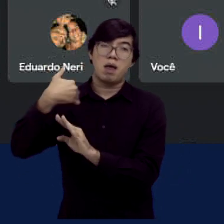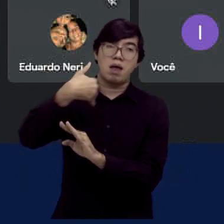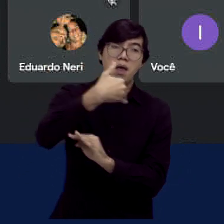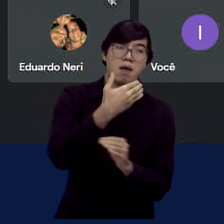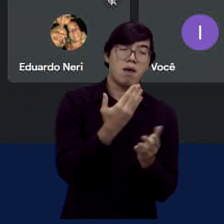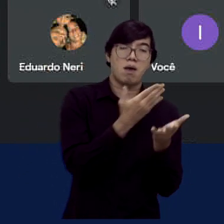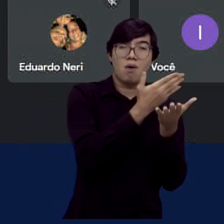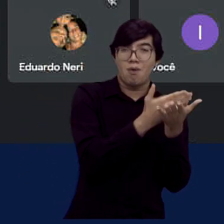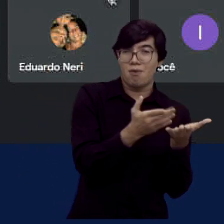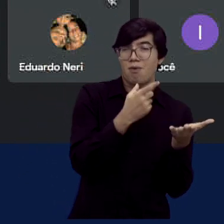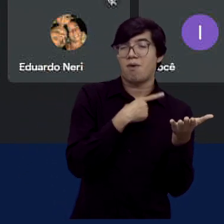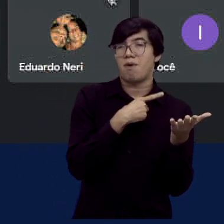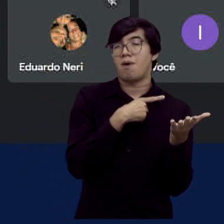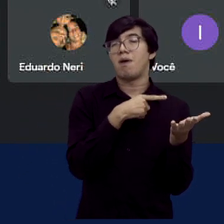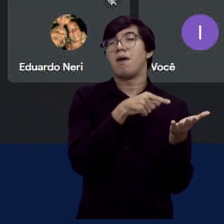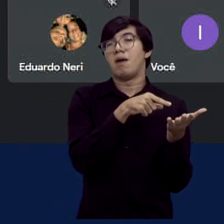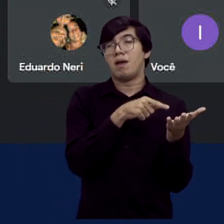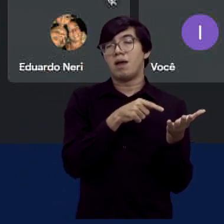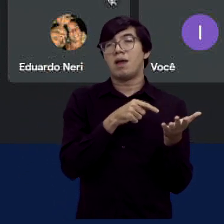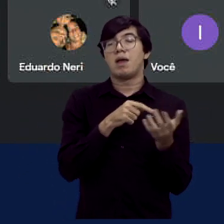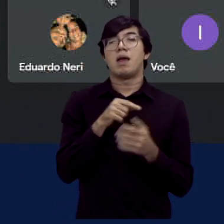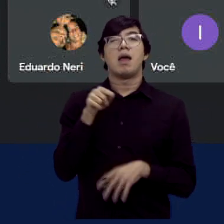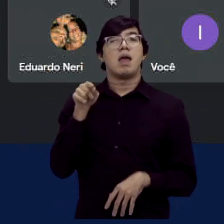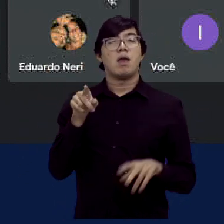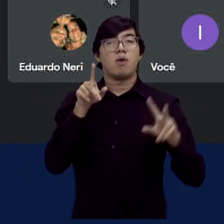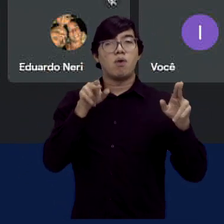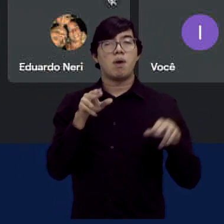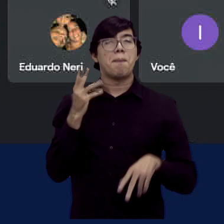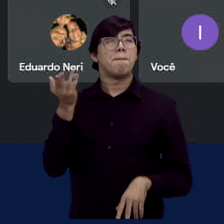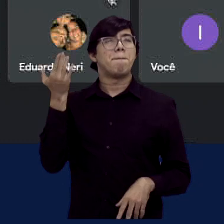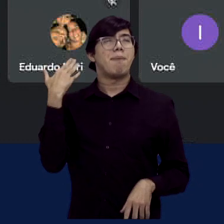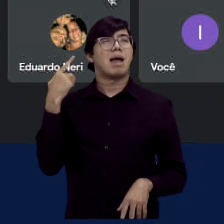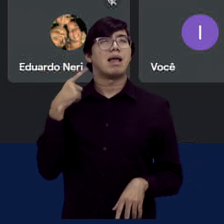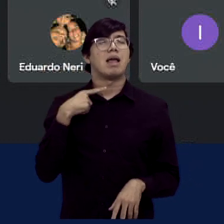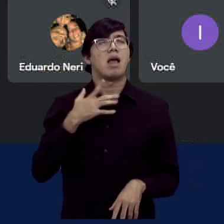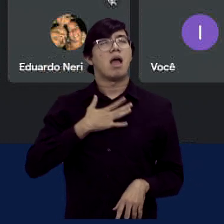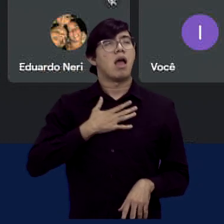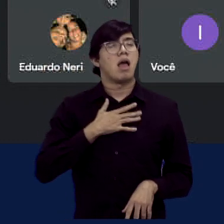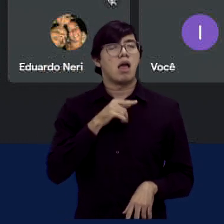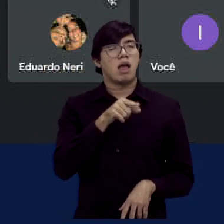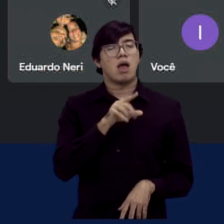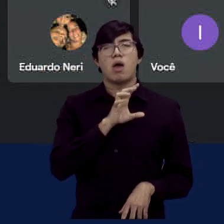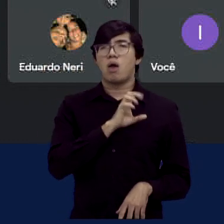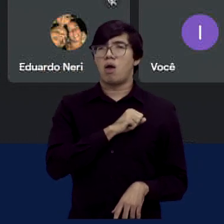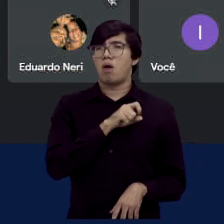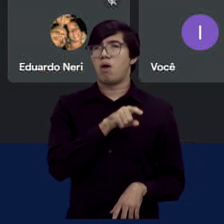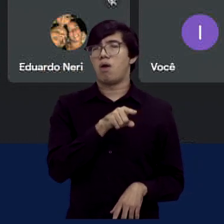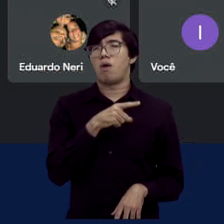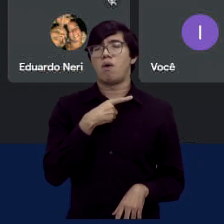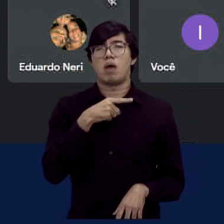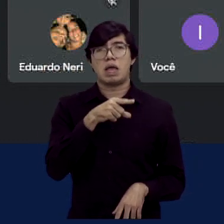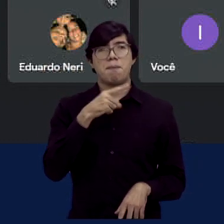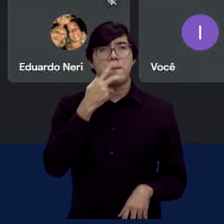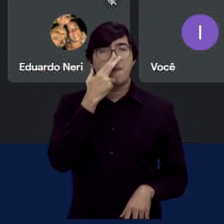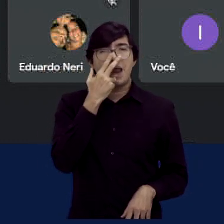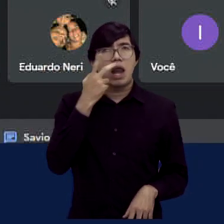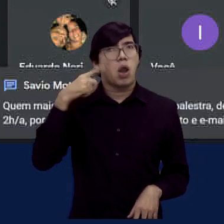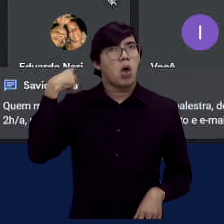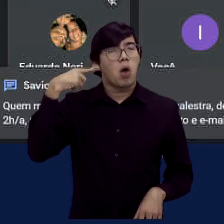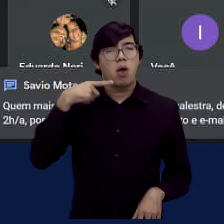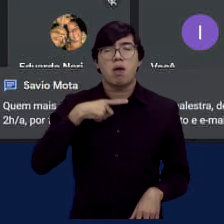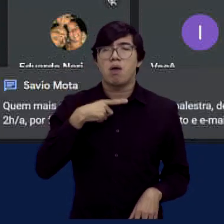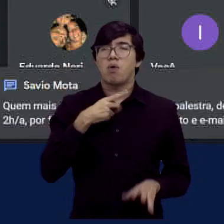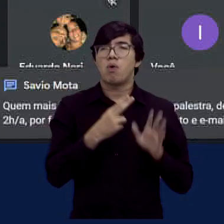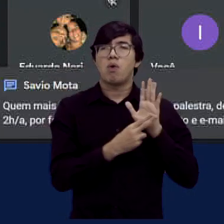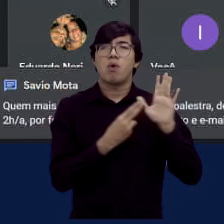todo mundo do colégio odiava ler. Eu achava ele um cara doido, de ideias doidas, eu sempre adorei gente doida, então...